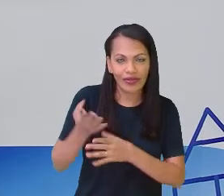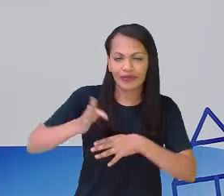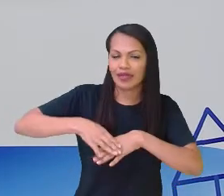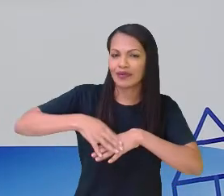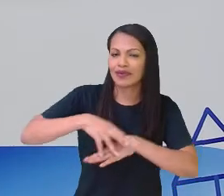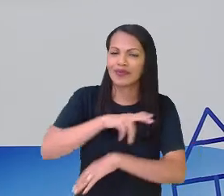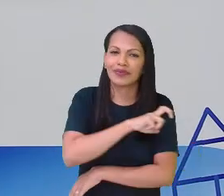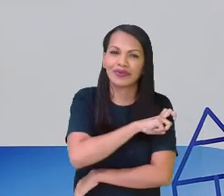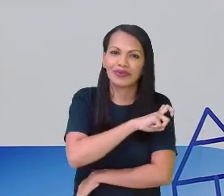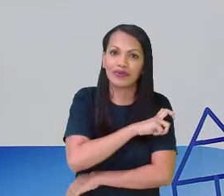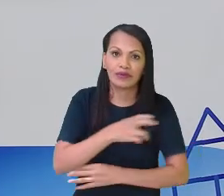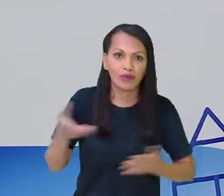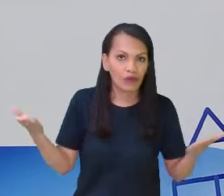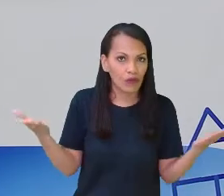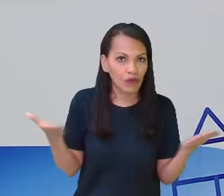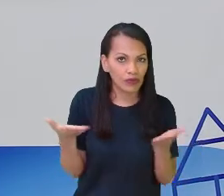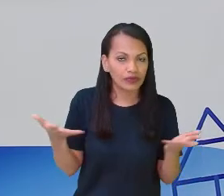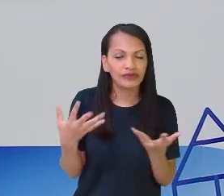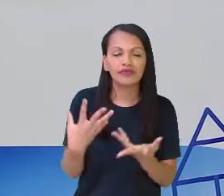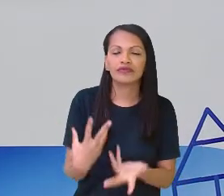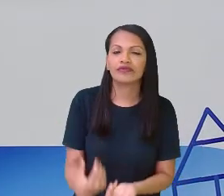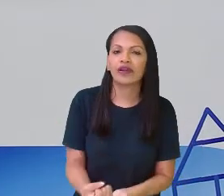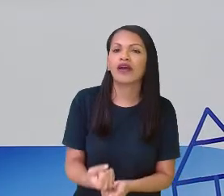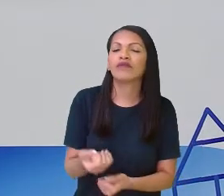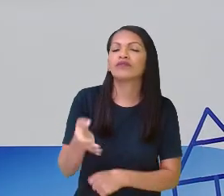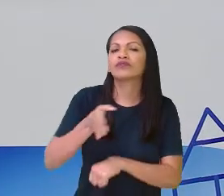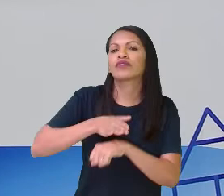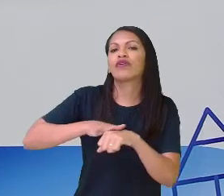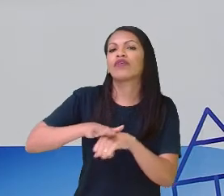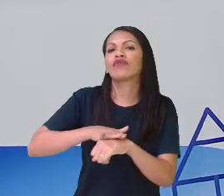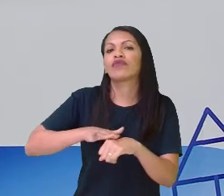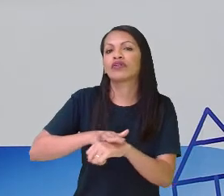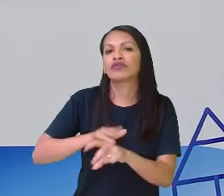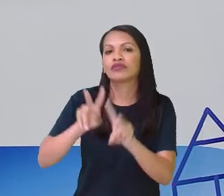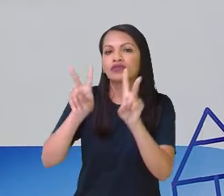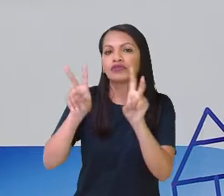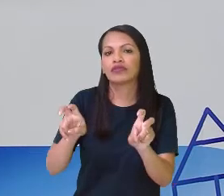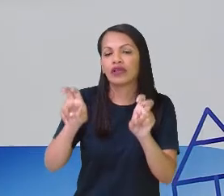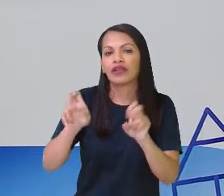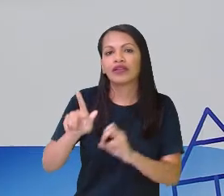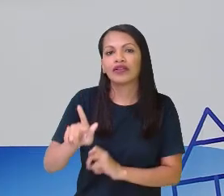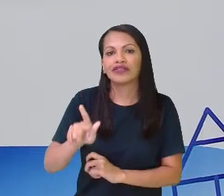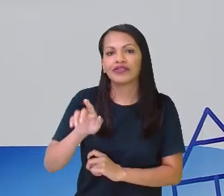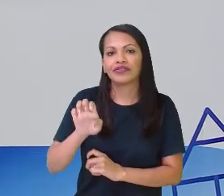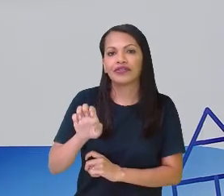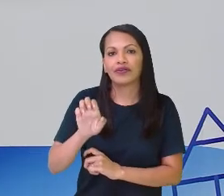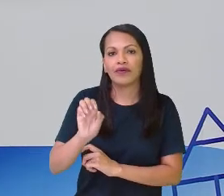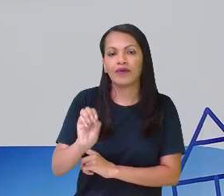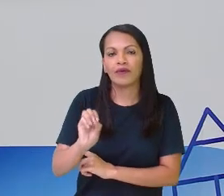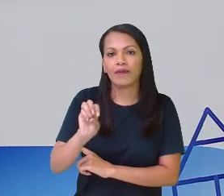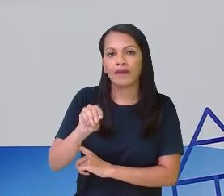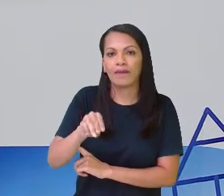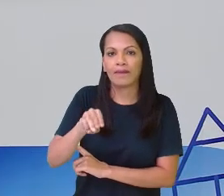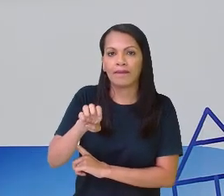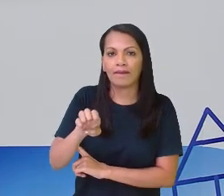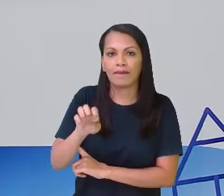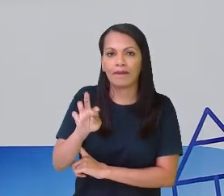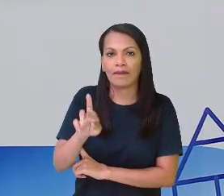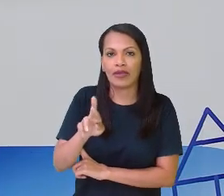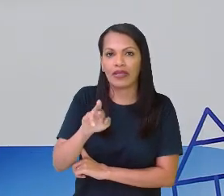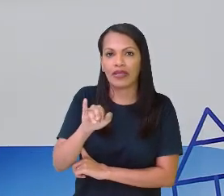anos. Hoje nós vamos conversar sobre geometria, especificamente sobre